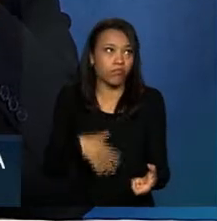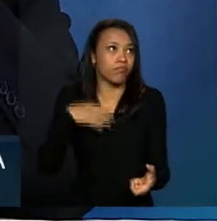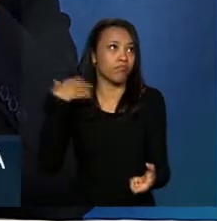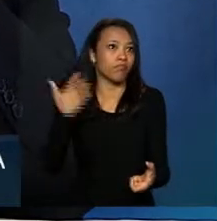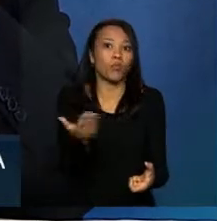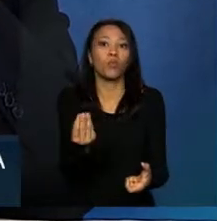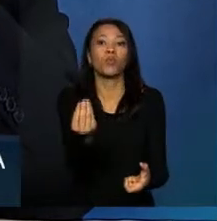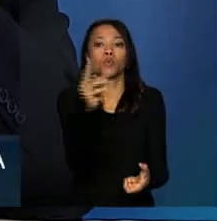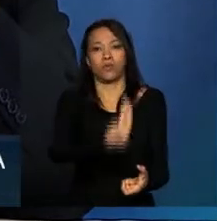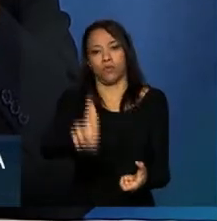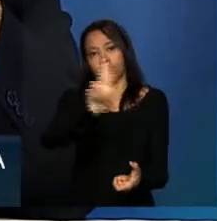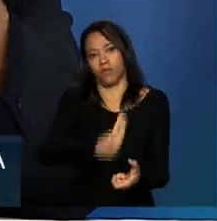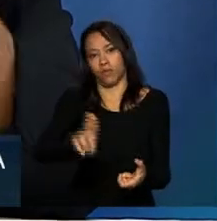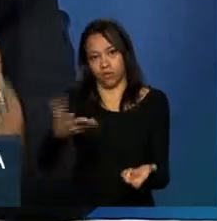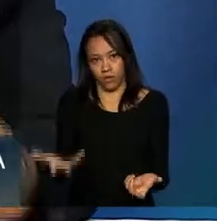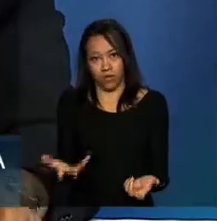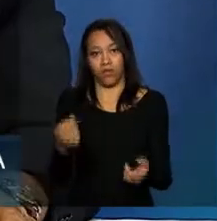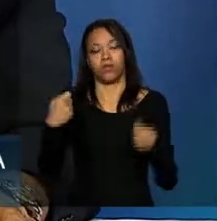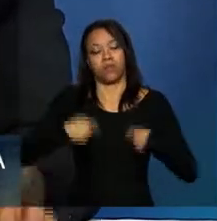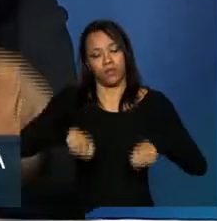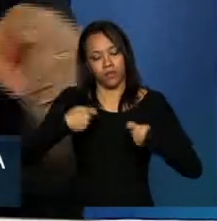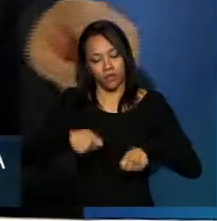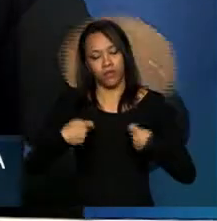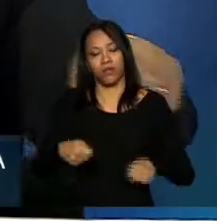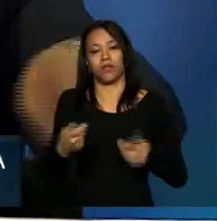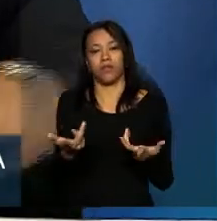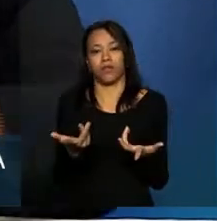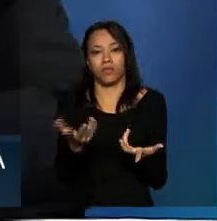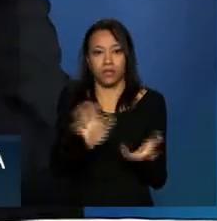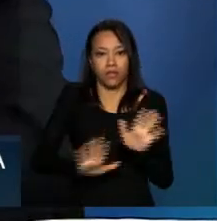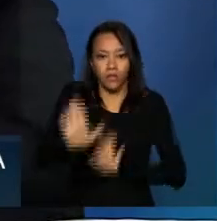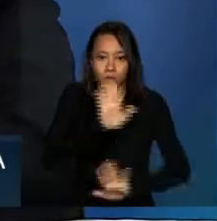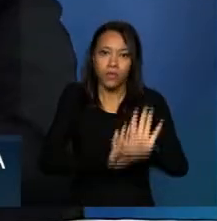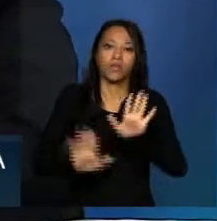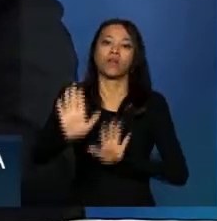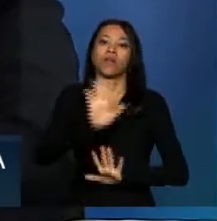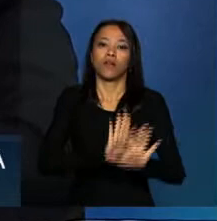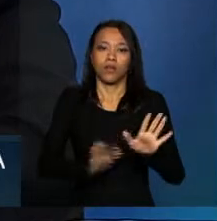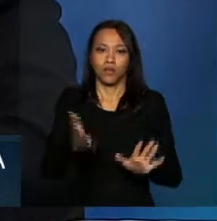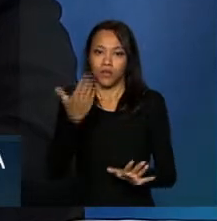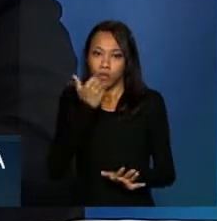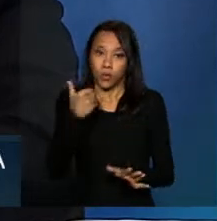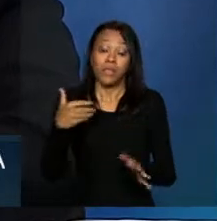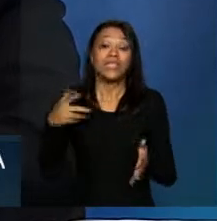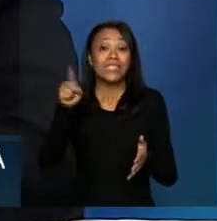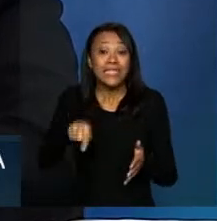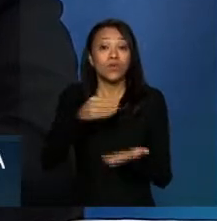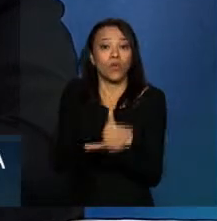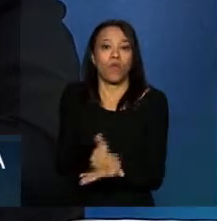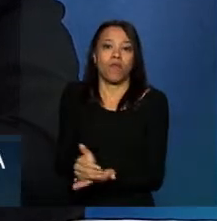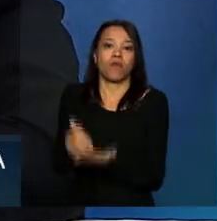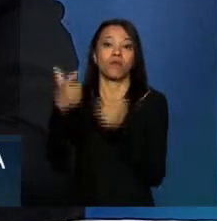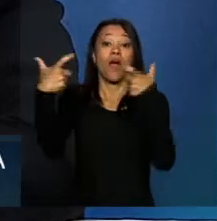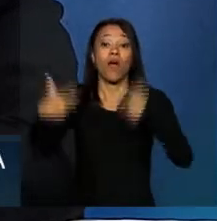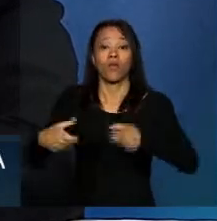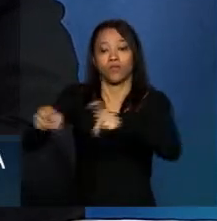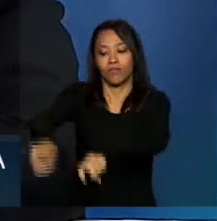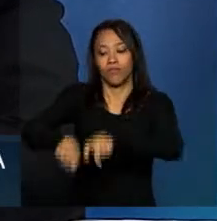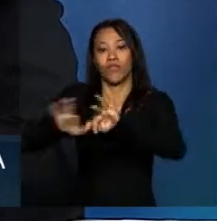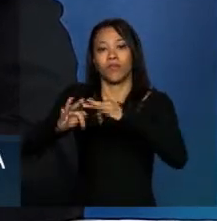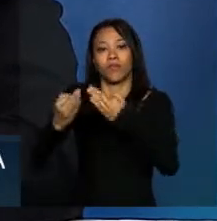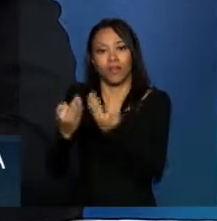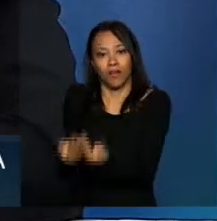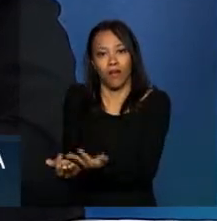a pesquisar mais agroecologicamente, começando pela agricultura familiar. pelos assentados da reforma